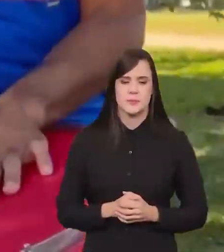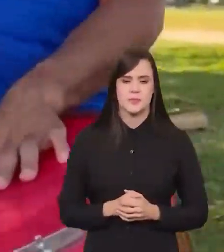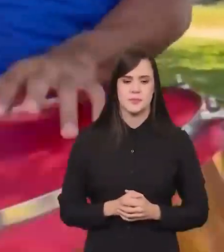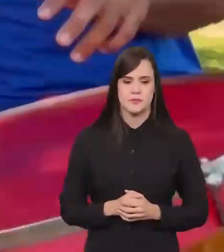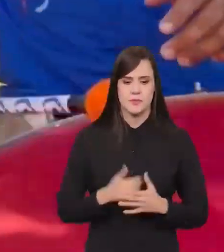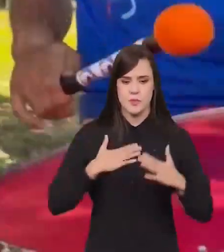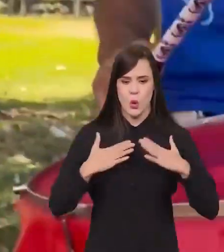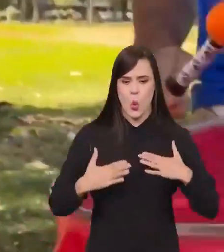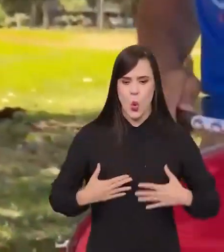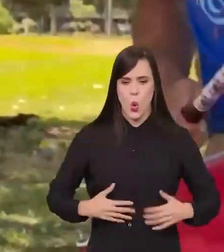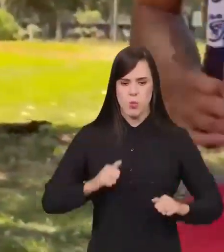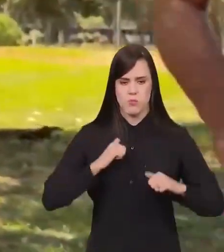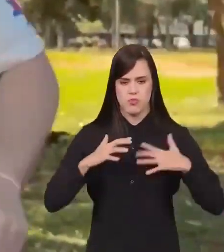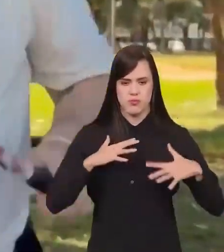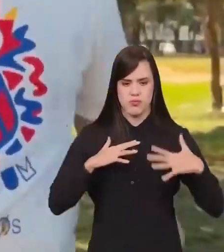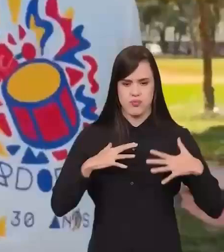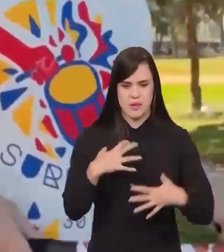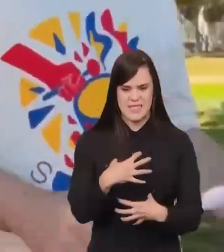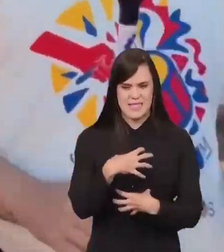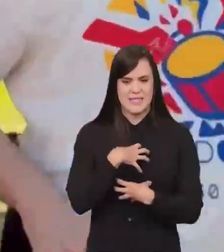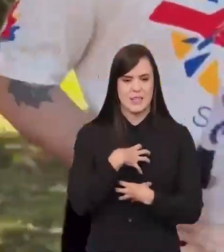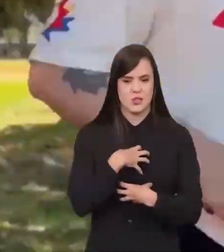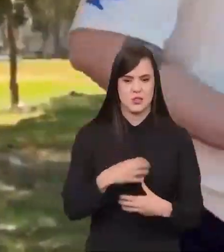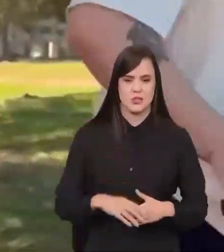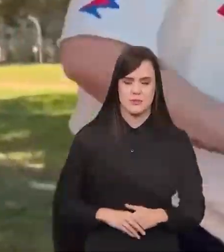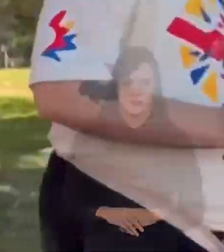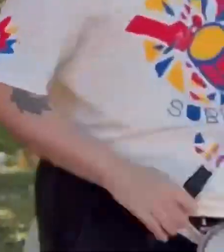Nosso corpo vibra, nosso corpo sente.